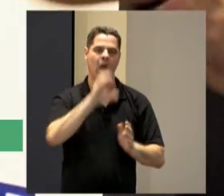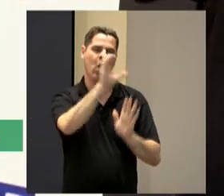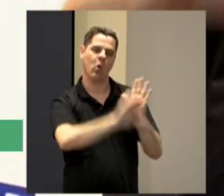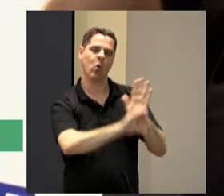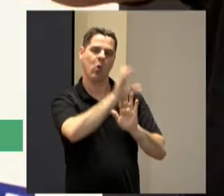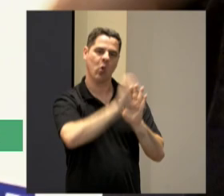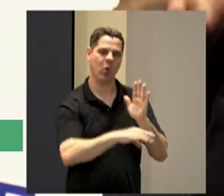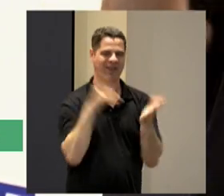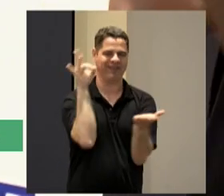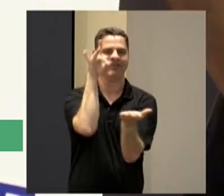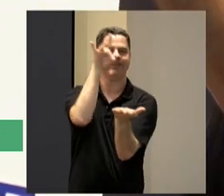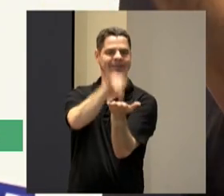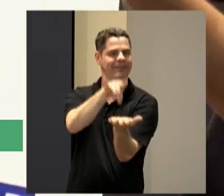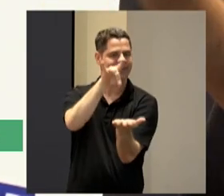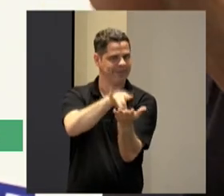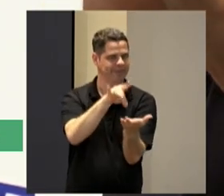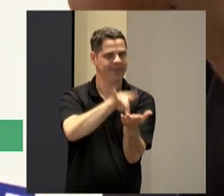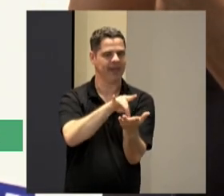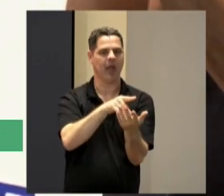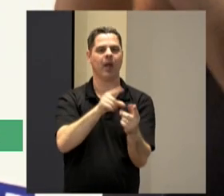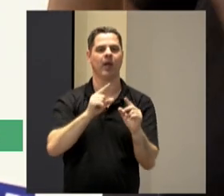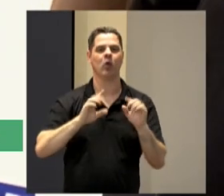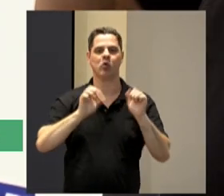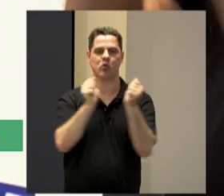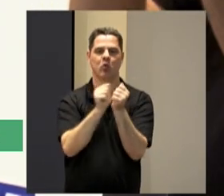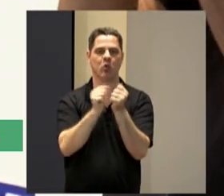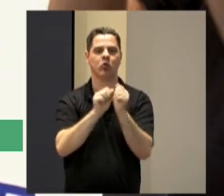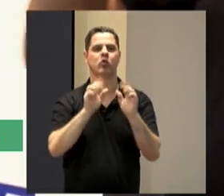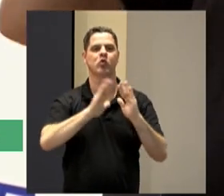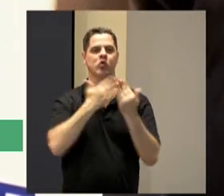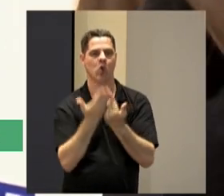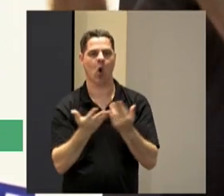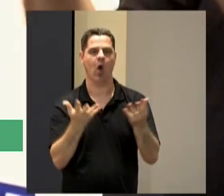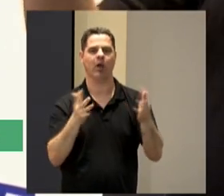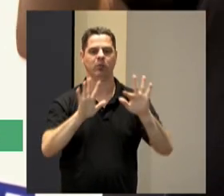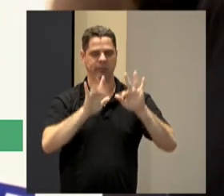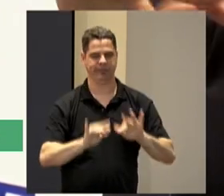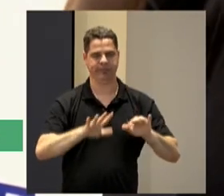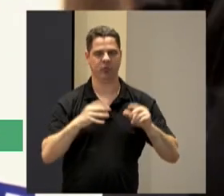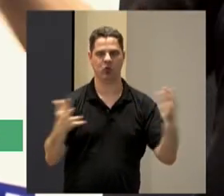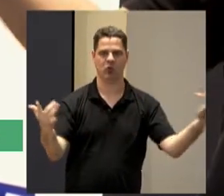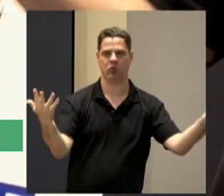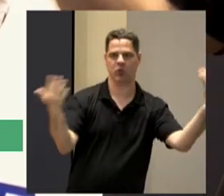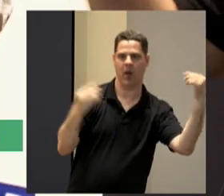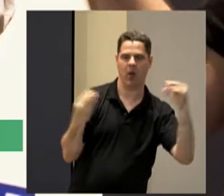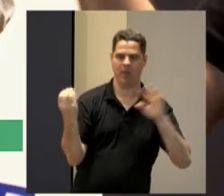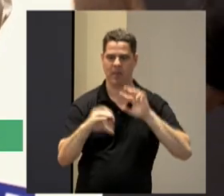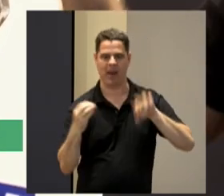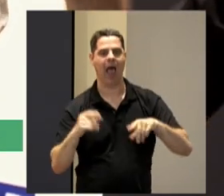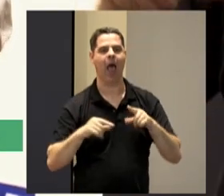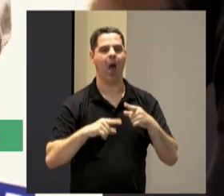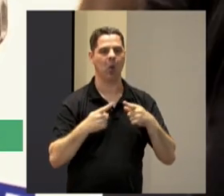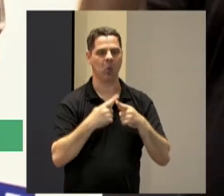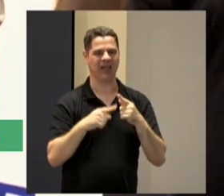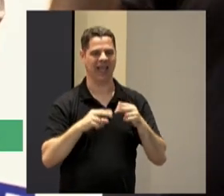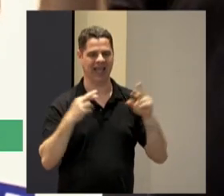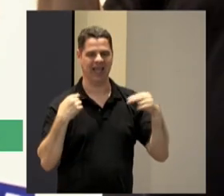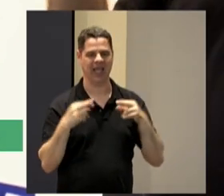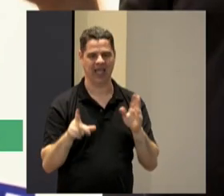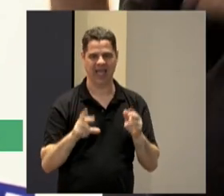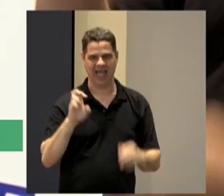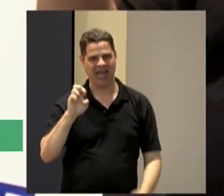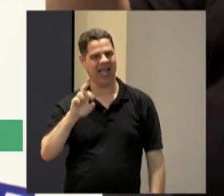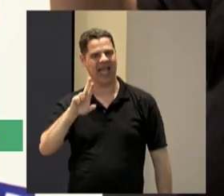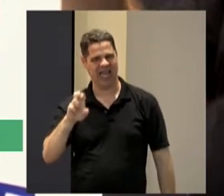é autêntica, legítima, escrita com a rede. A matriz diz que a heré não é só das